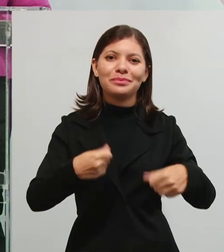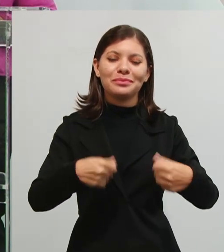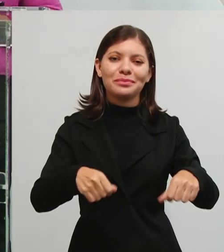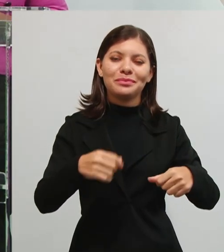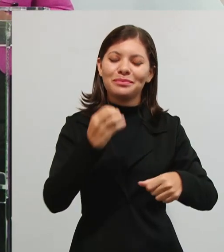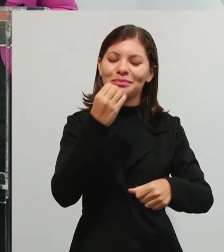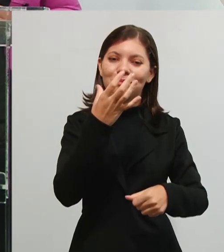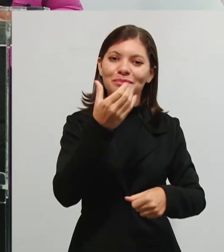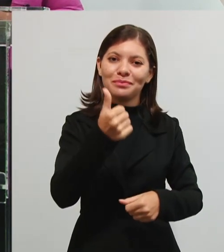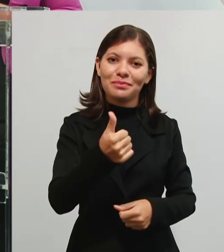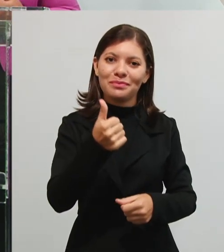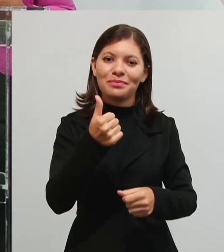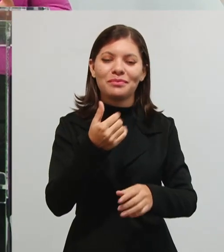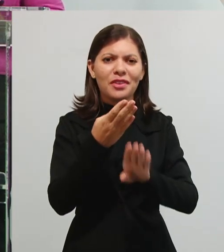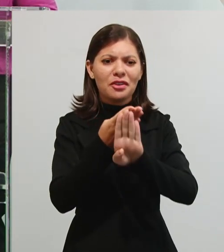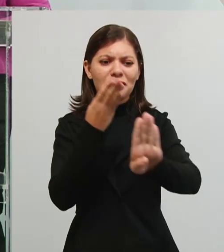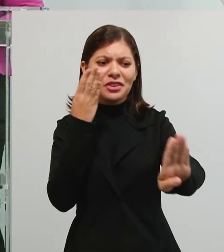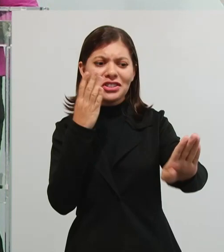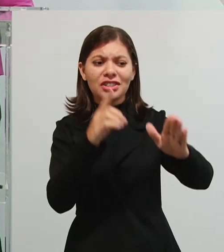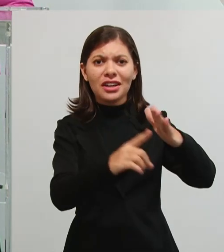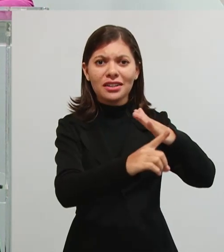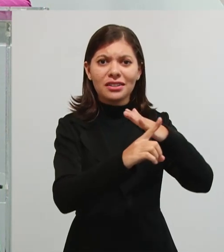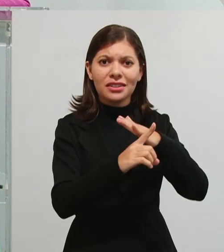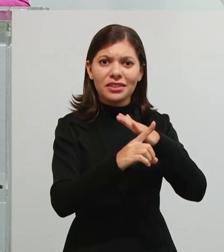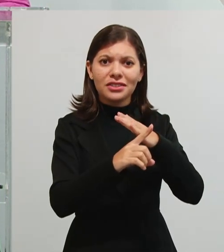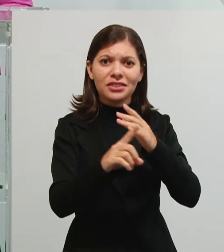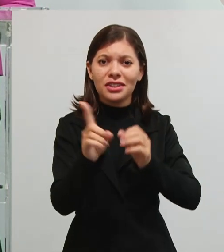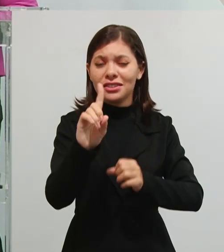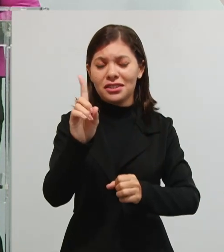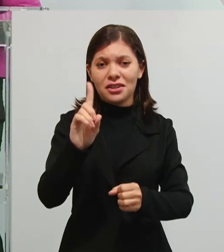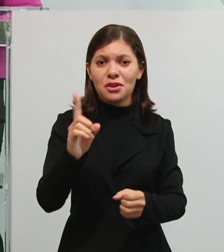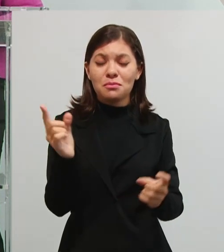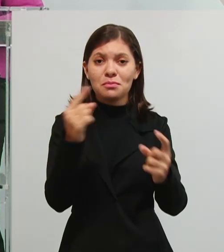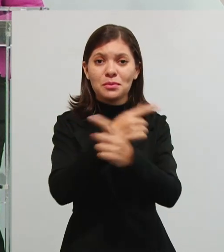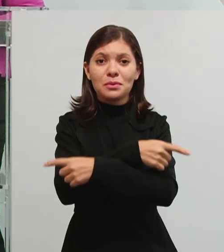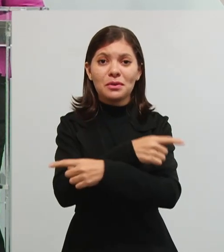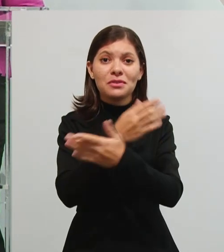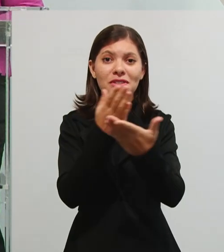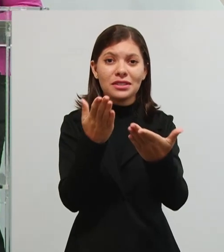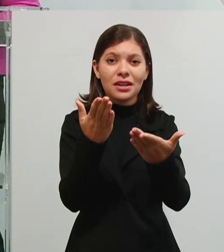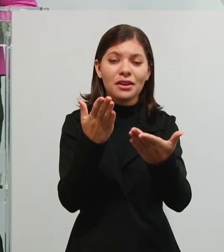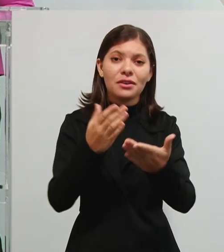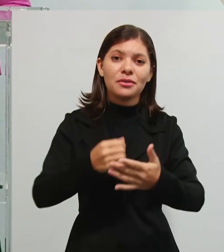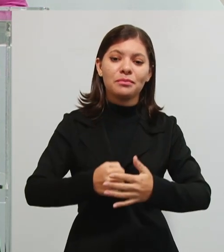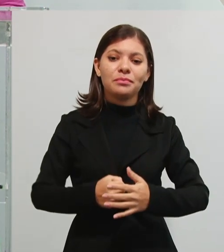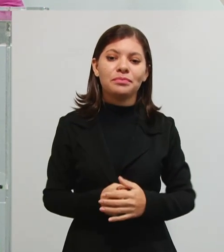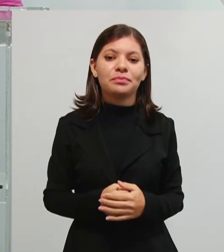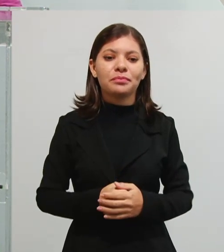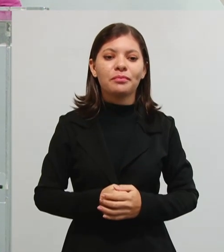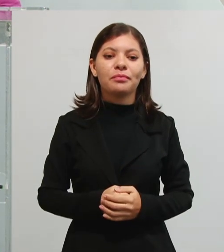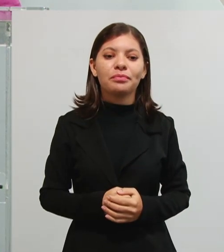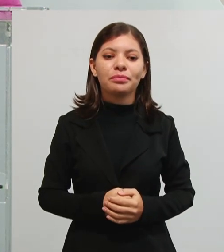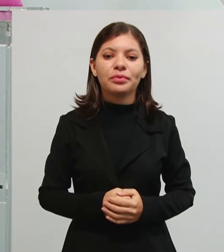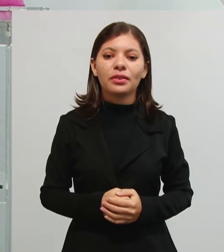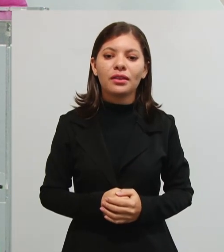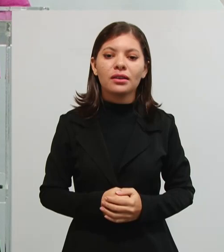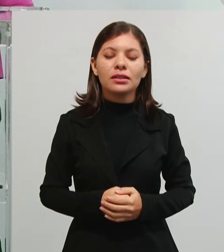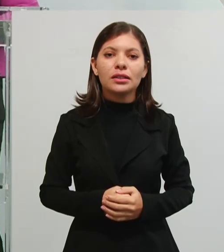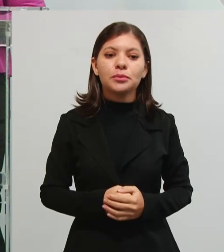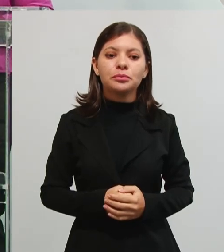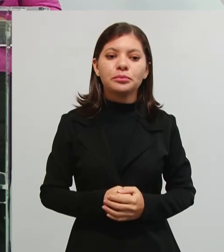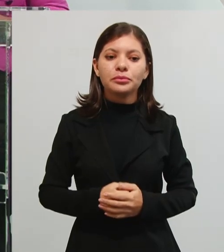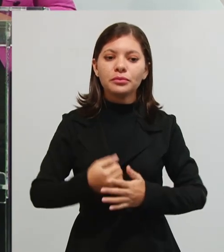você não quer perder o cliente, muito pelo contrário. Você acaba conquistando o cliente com a sua gentileza. Não é